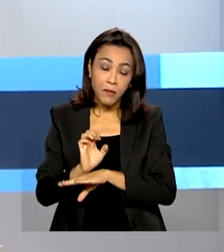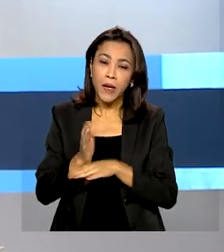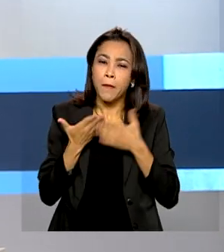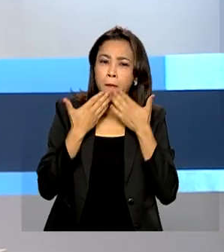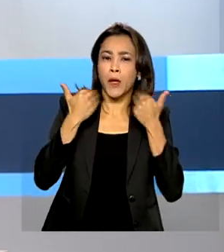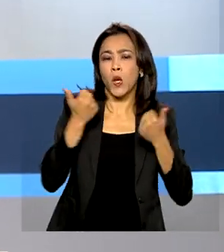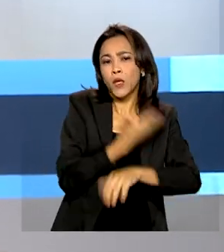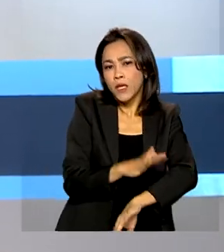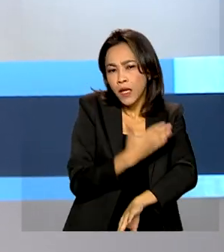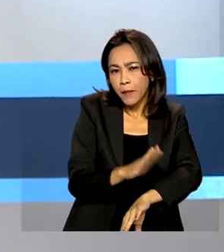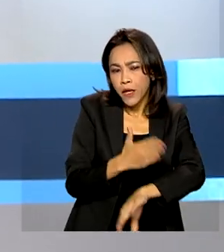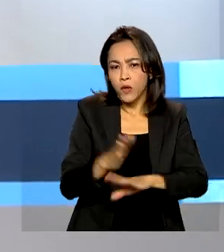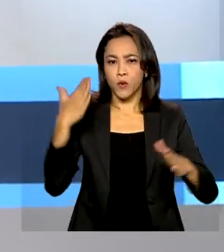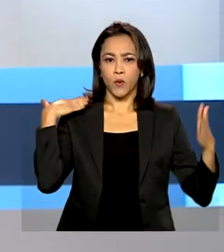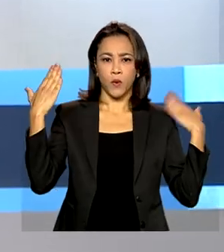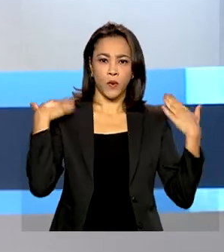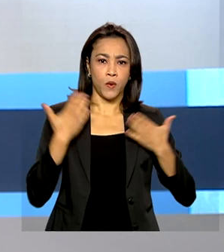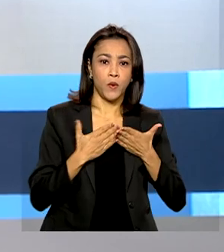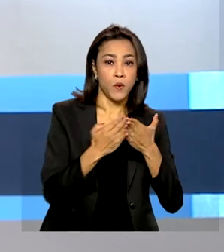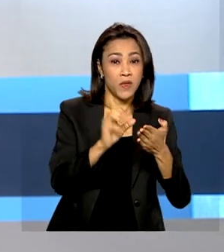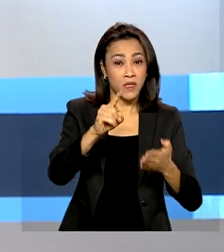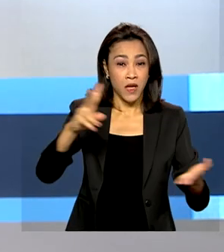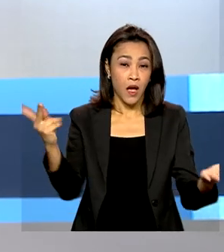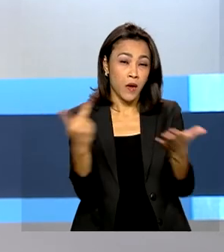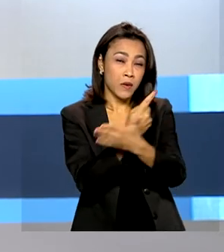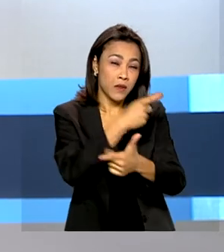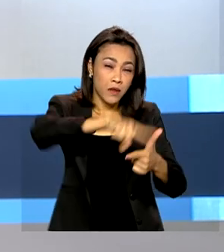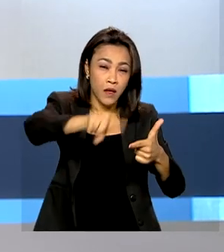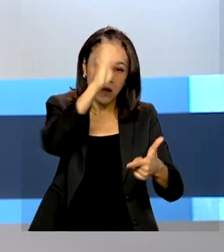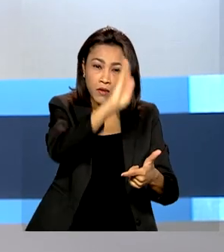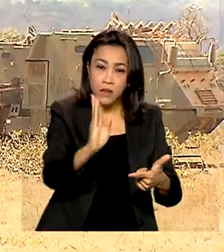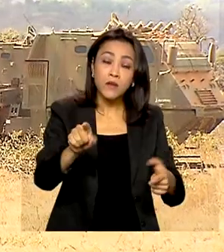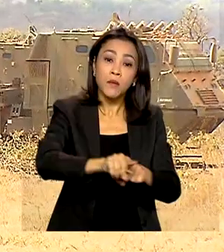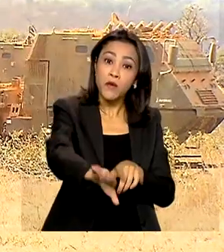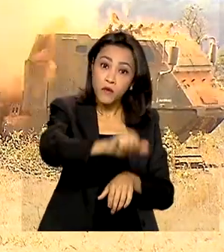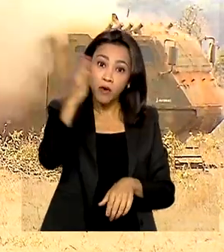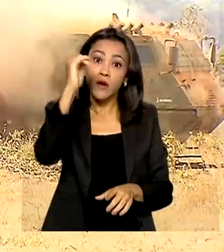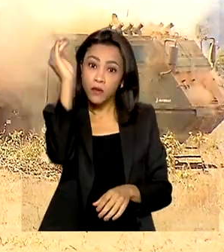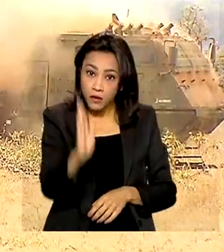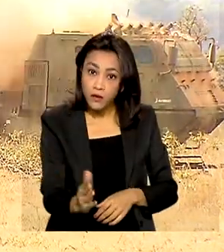em situações de crise no Brasil ou em missões internacionais.